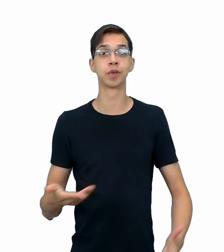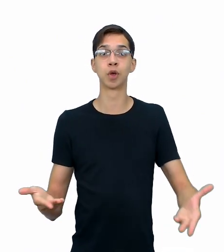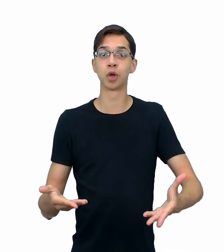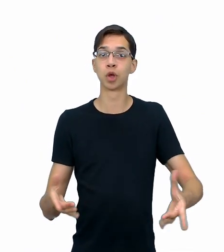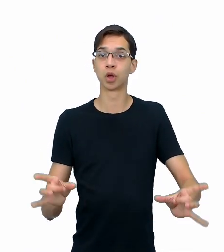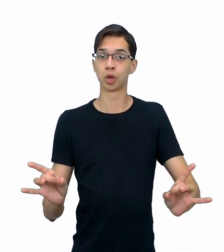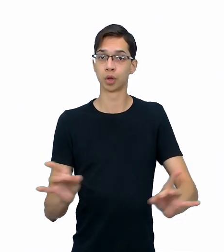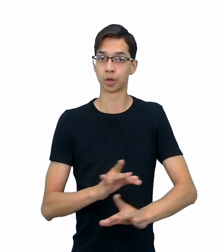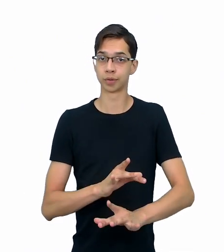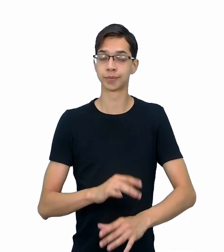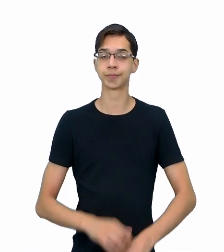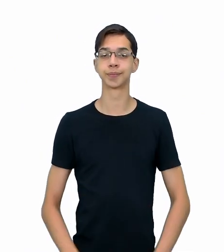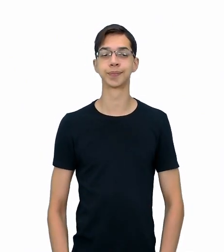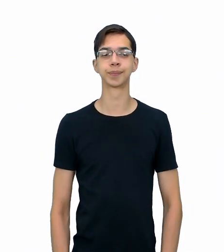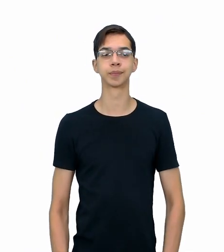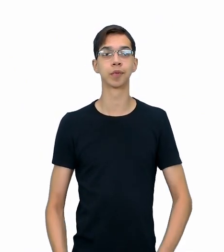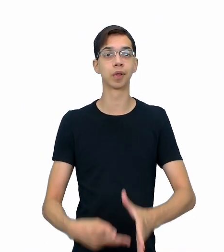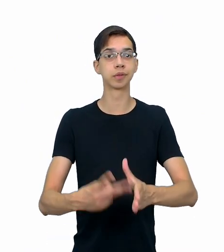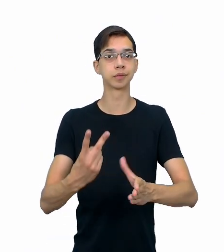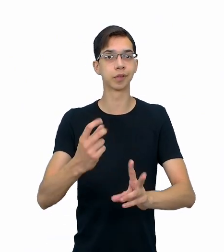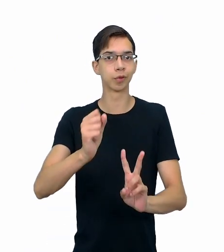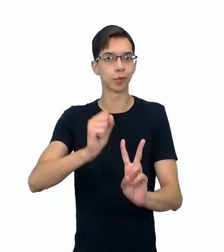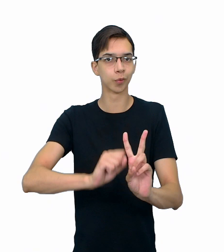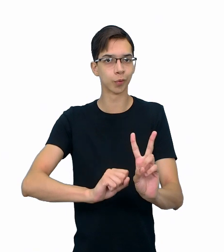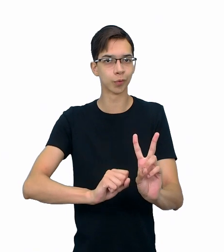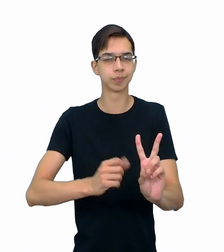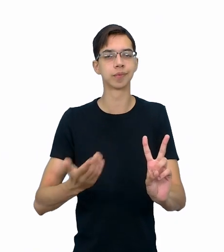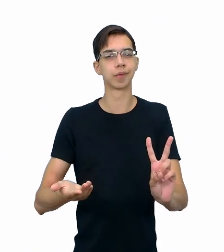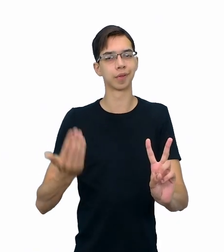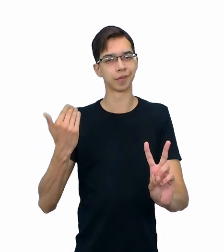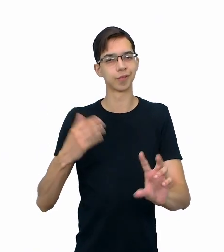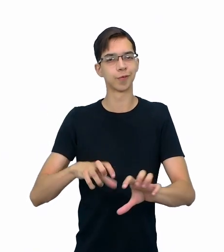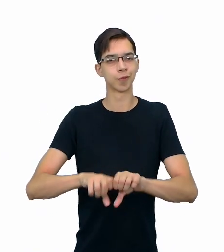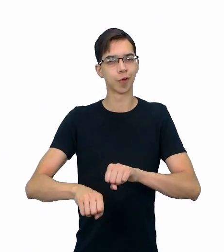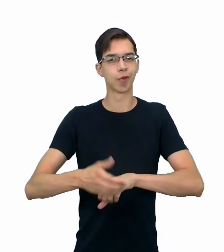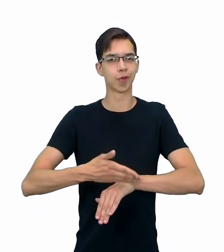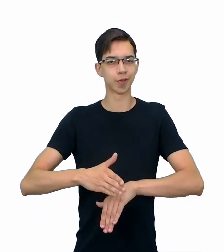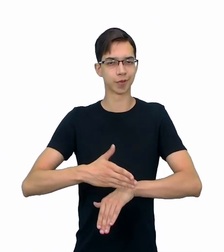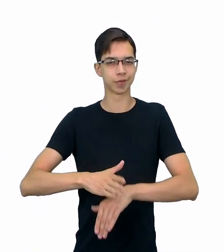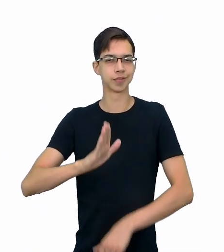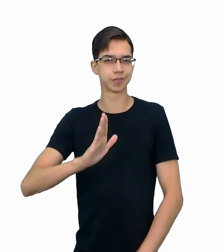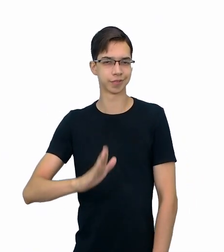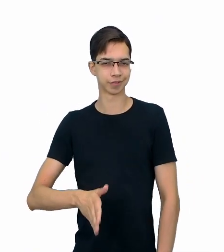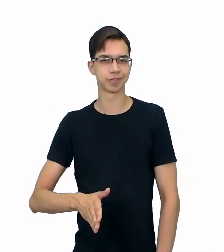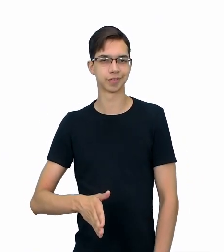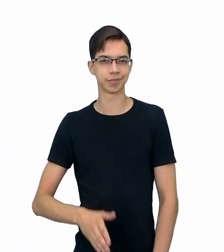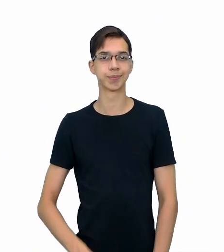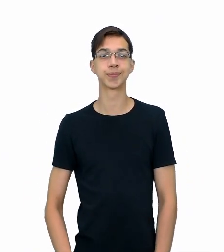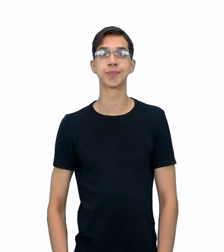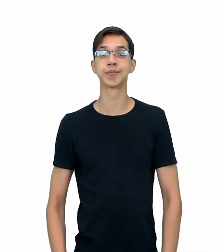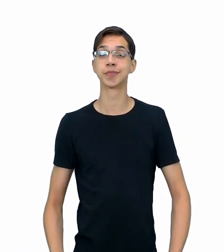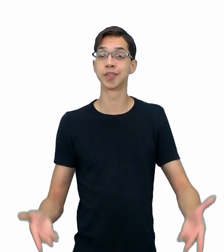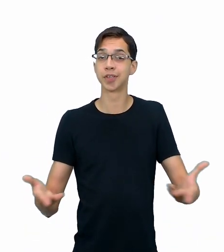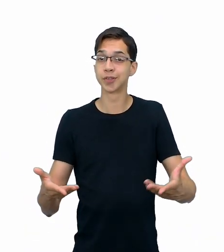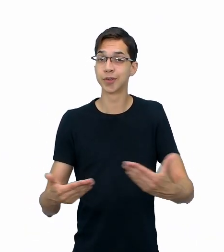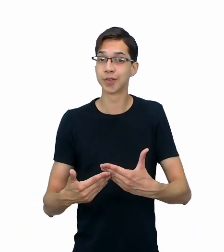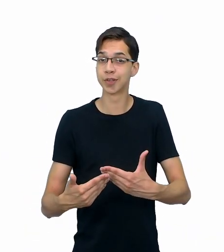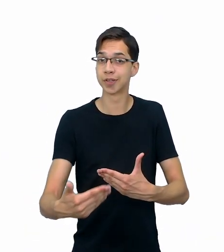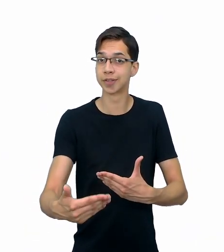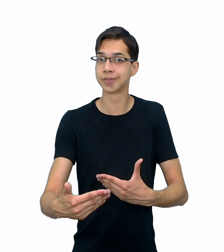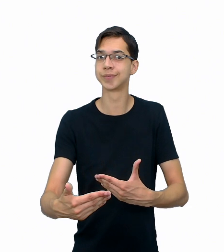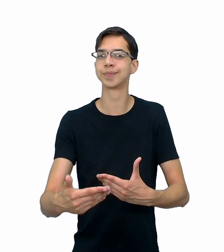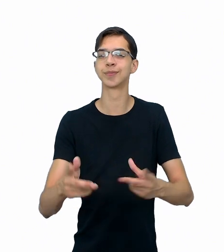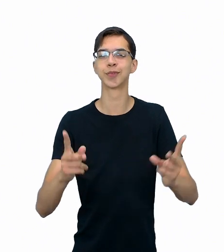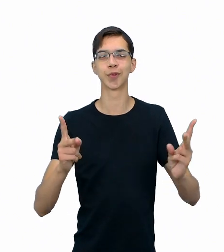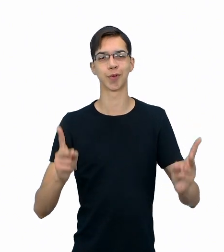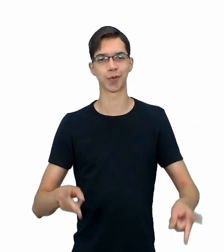forma que nós fizemos nas formações anteriores, a gente continua e a gente vai discutir aí